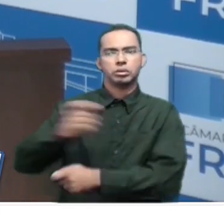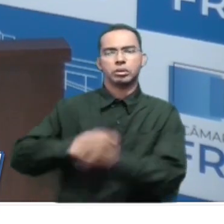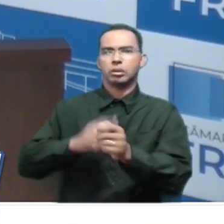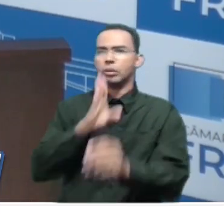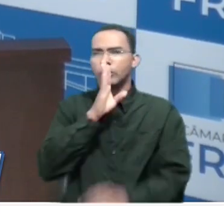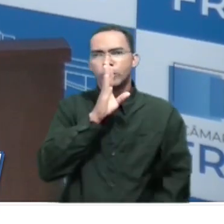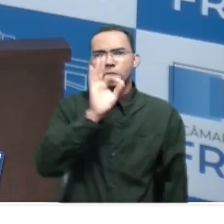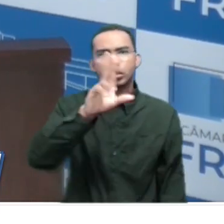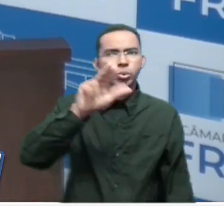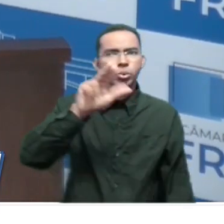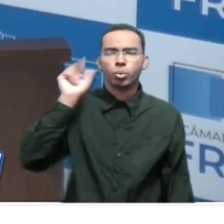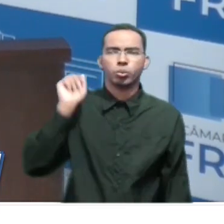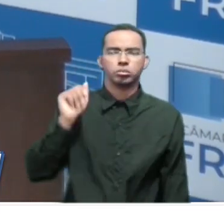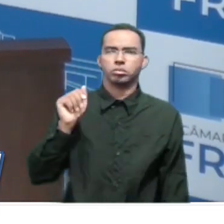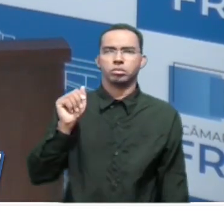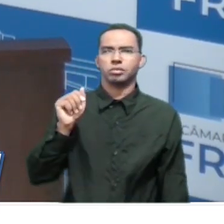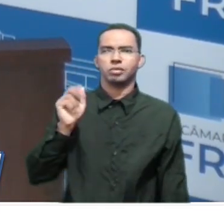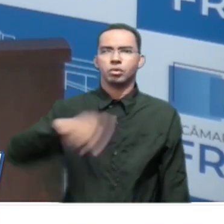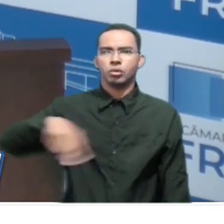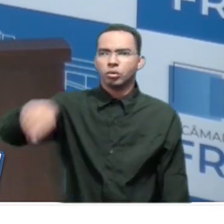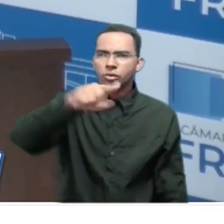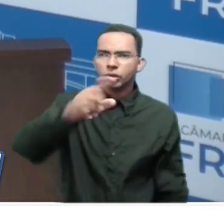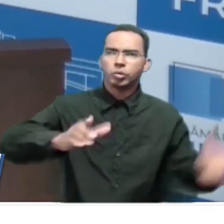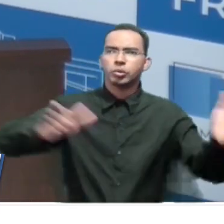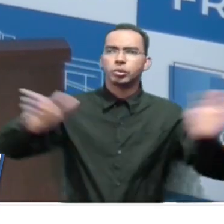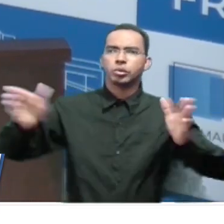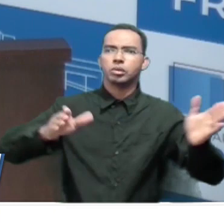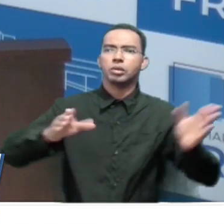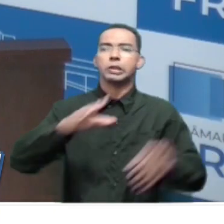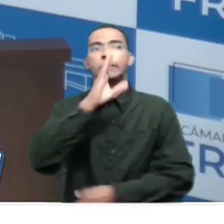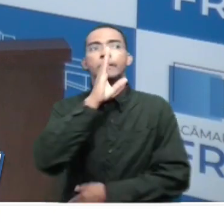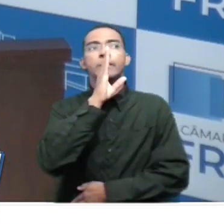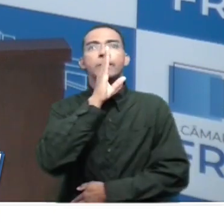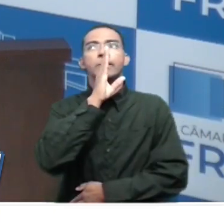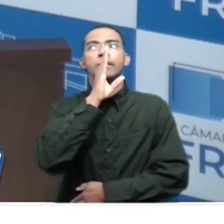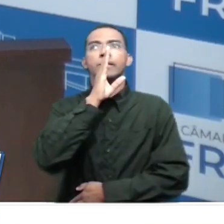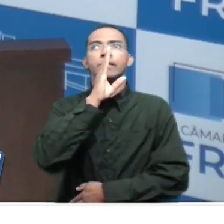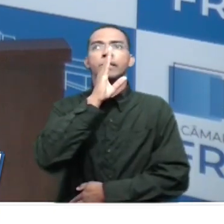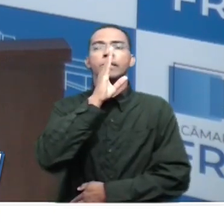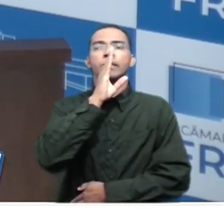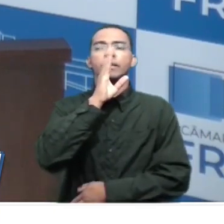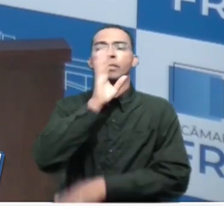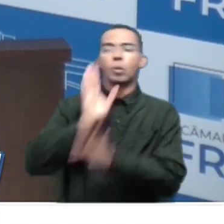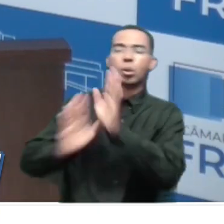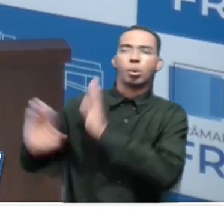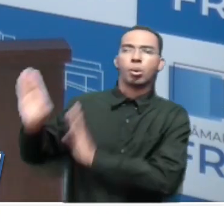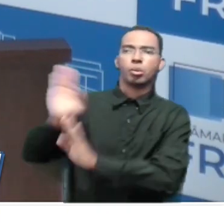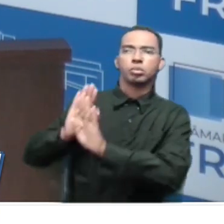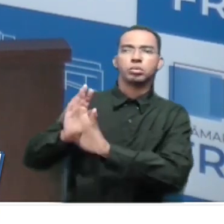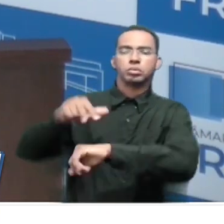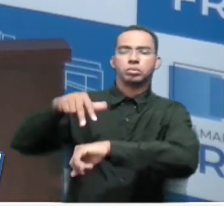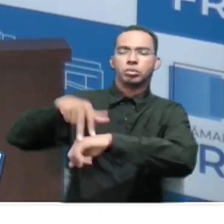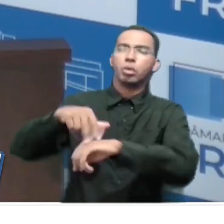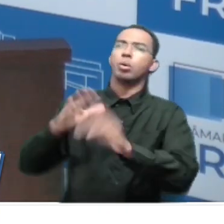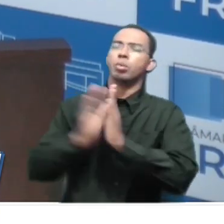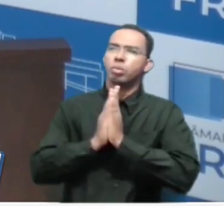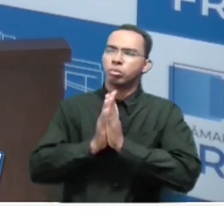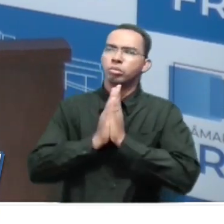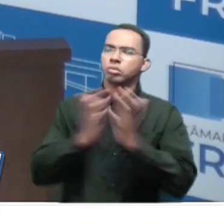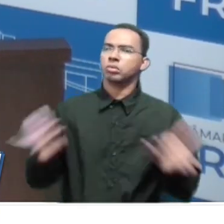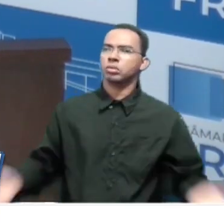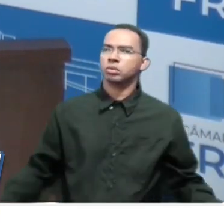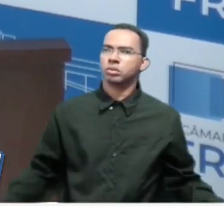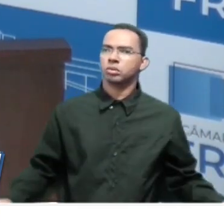calem, não coloquem vossos mandatos para se calar, para cobertar esse tipo de postura. Por favor,